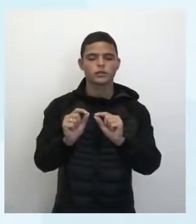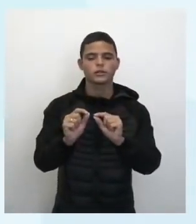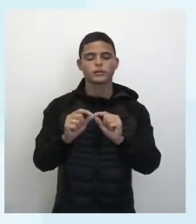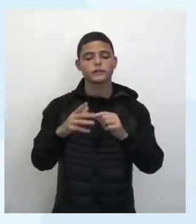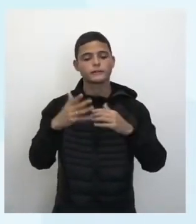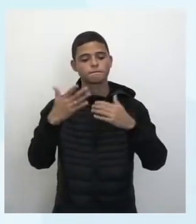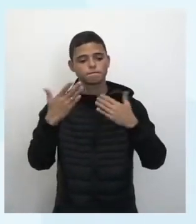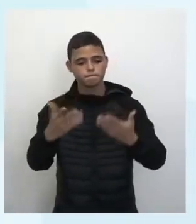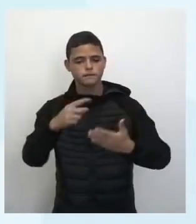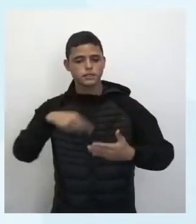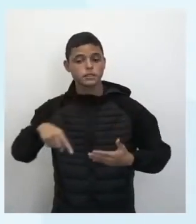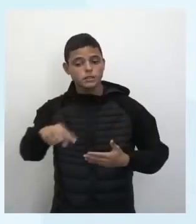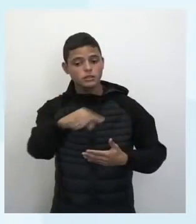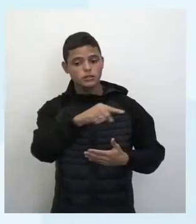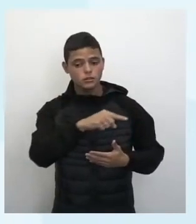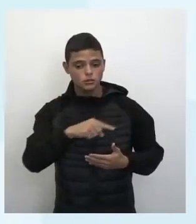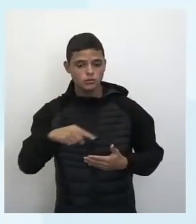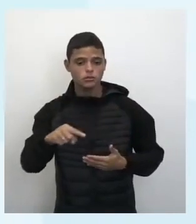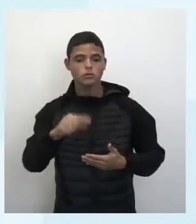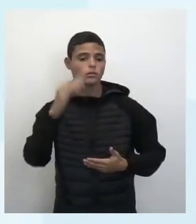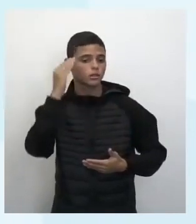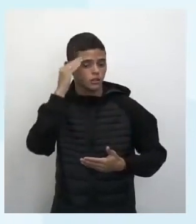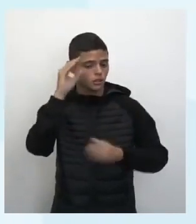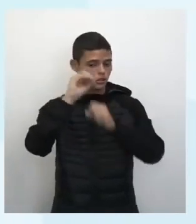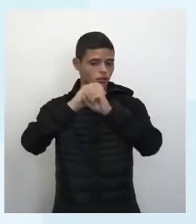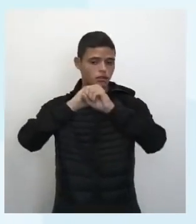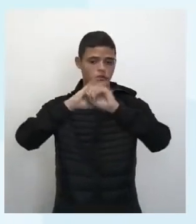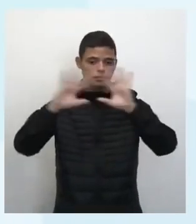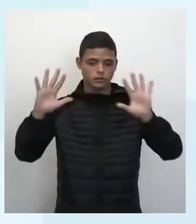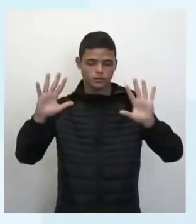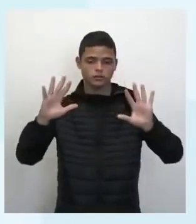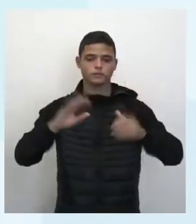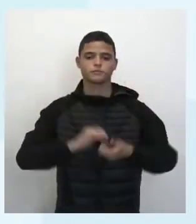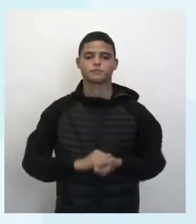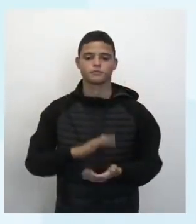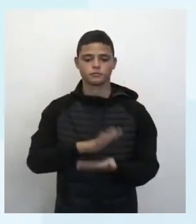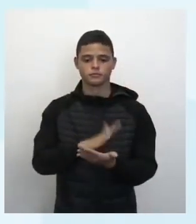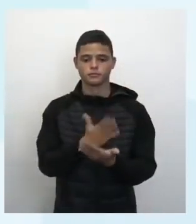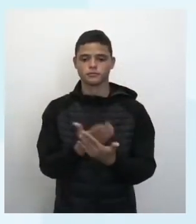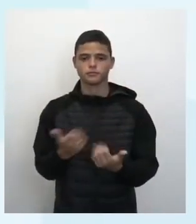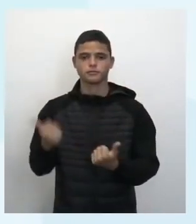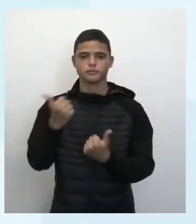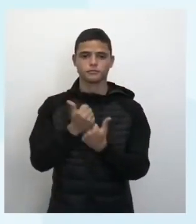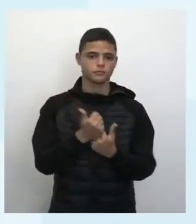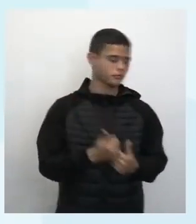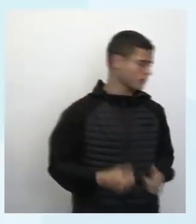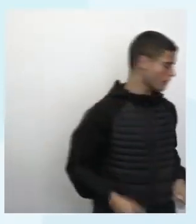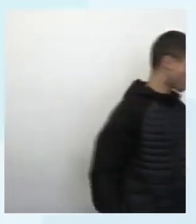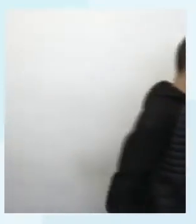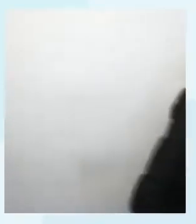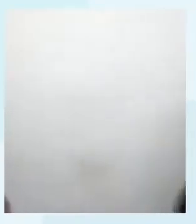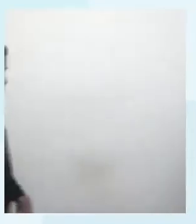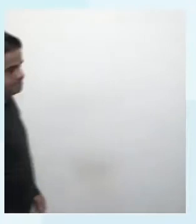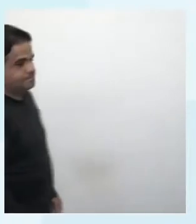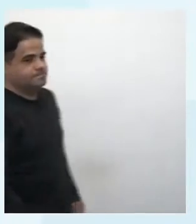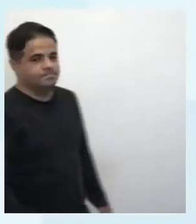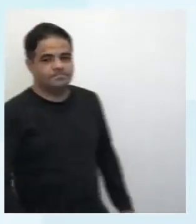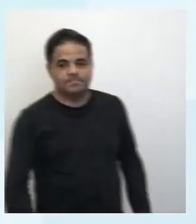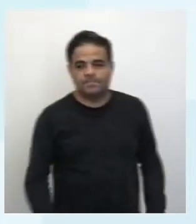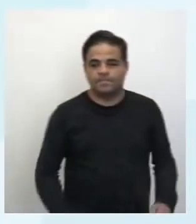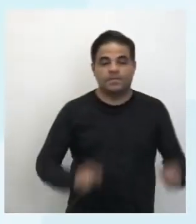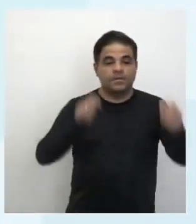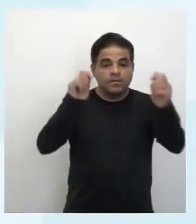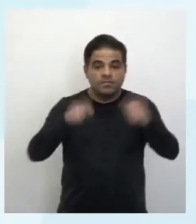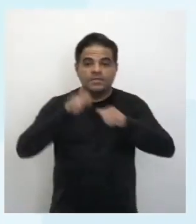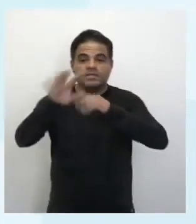se todos iriam entender. Então, esse se é a nossa conjunção integrante, todos iriam entender. Também é o complemento do